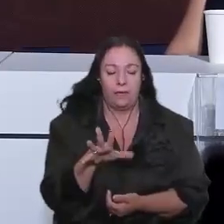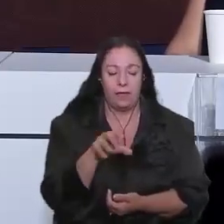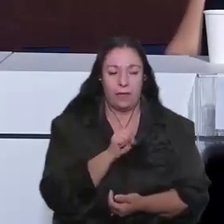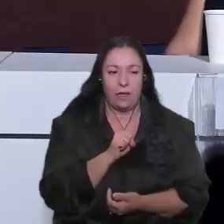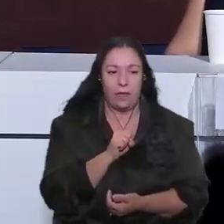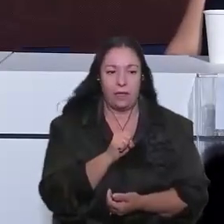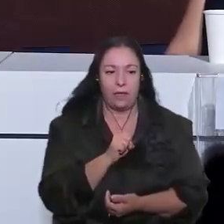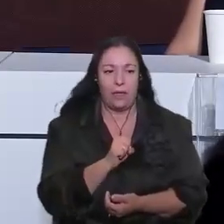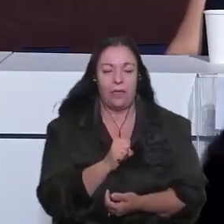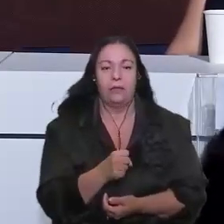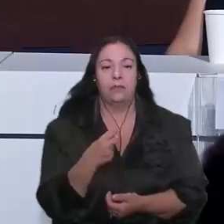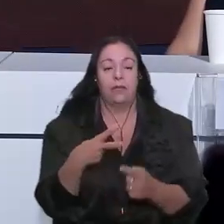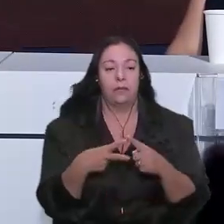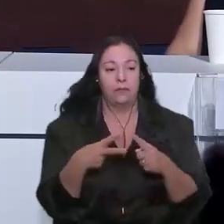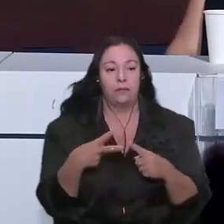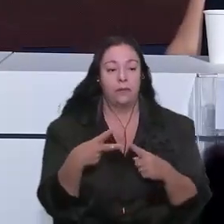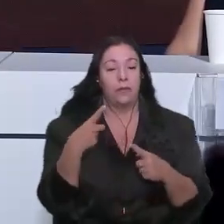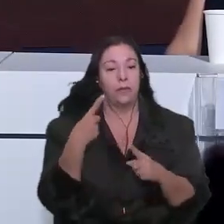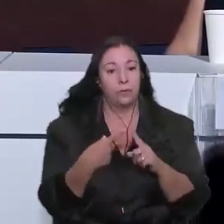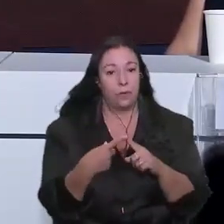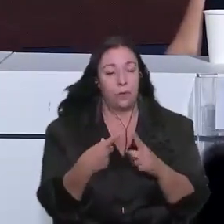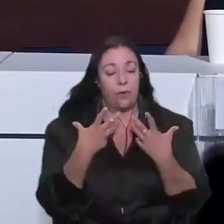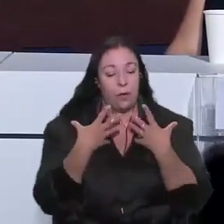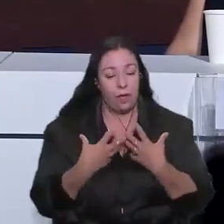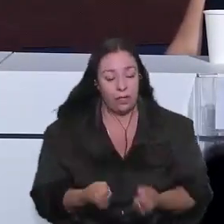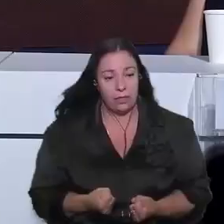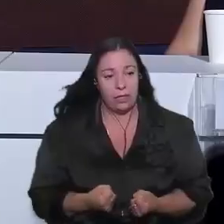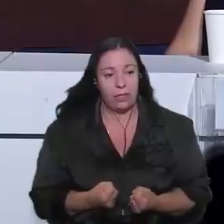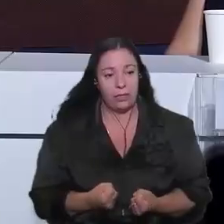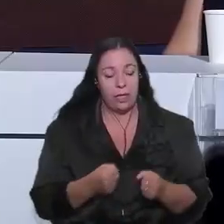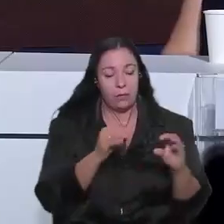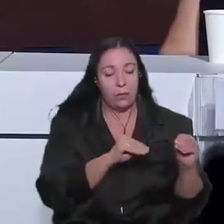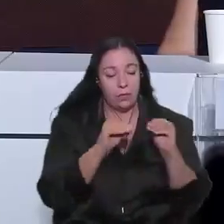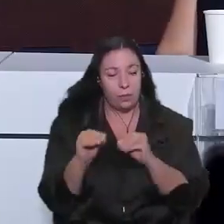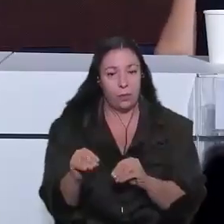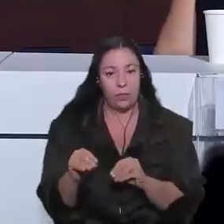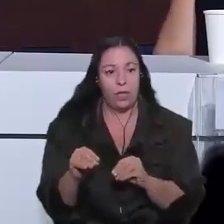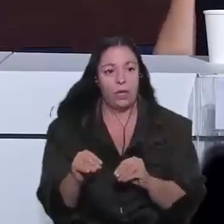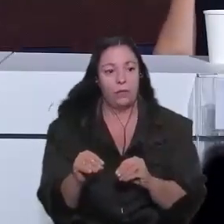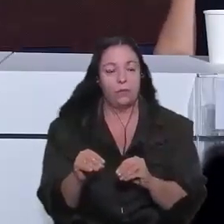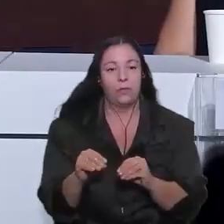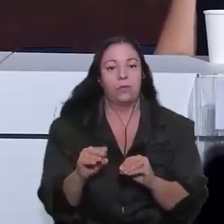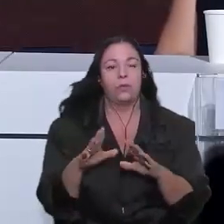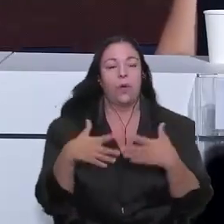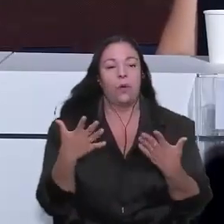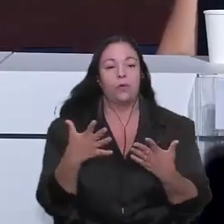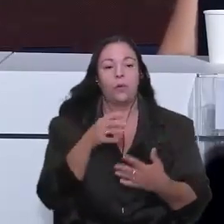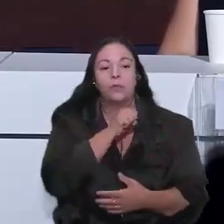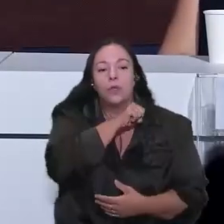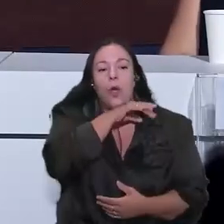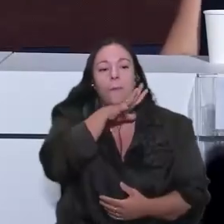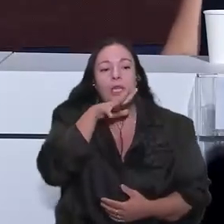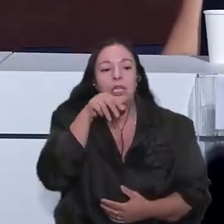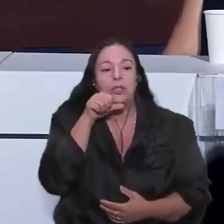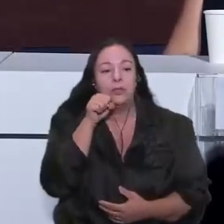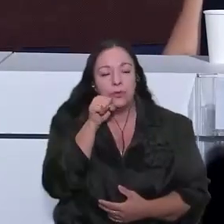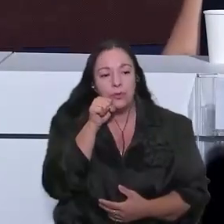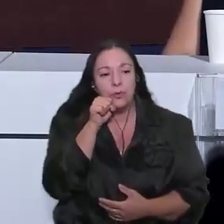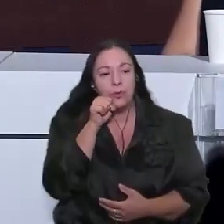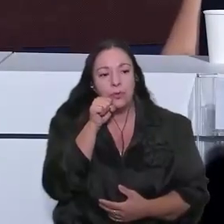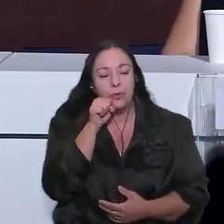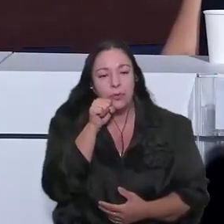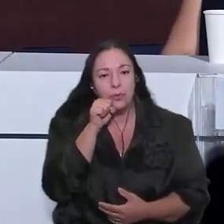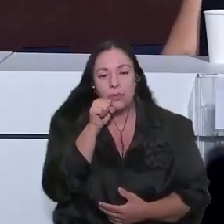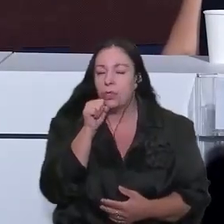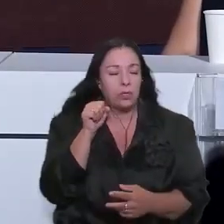de que, desde duas uma, ou aceitamos aquilo que sabemos e mudamos o gesto, ou então somos só bichos e não devemos ser